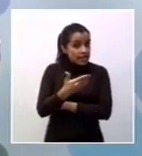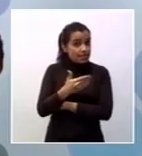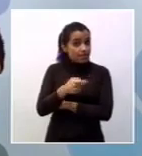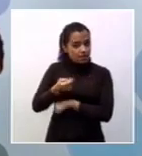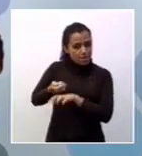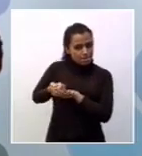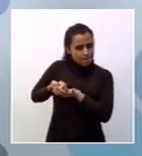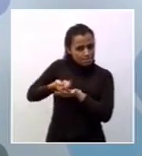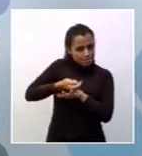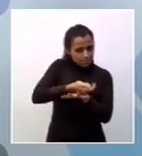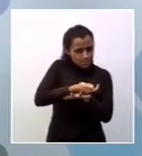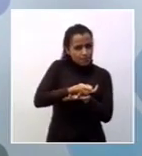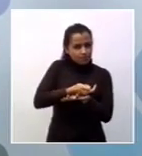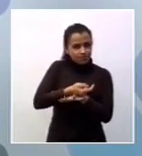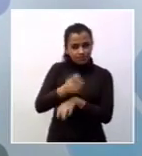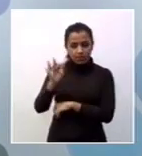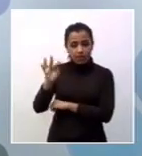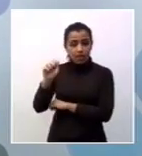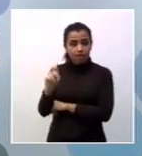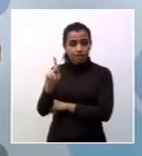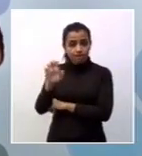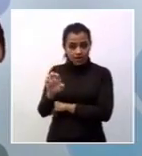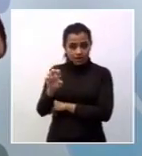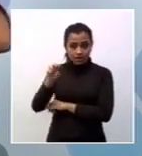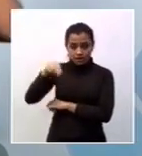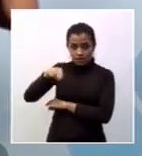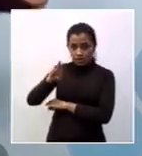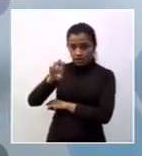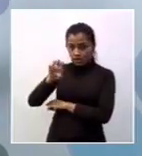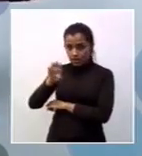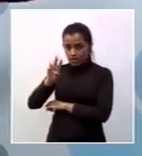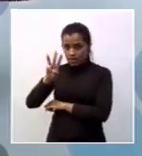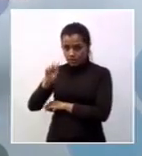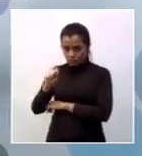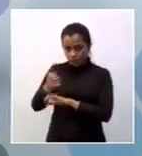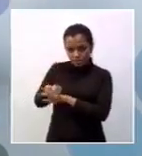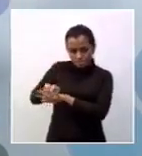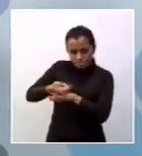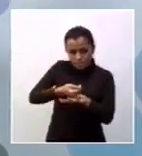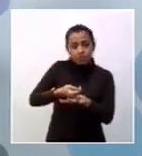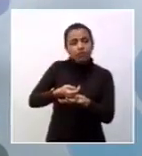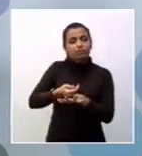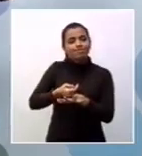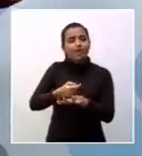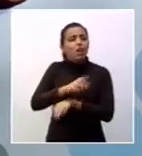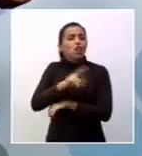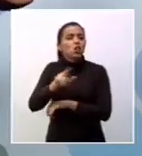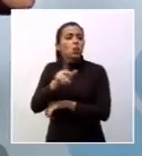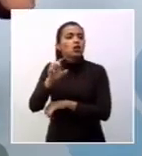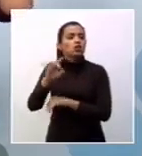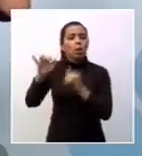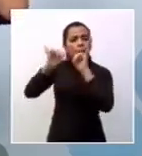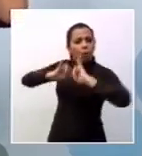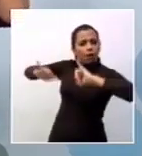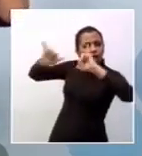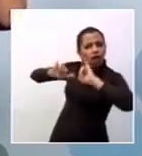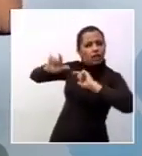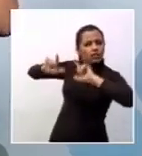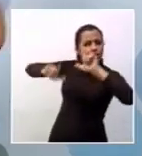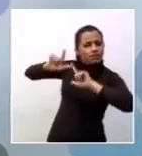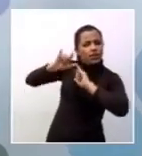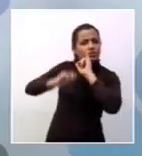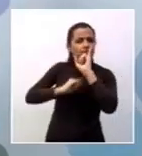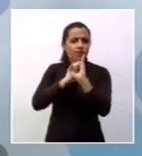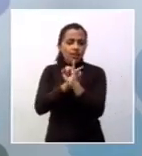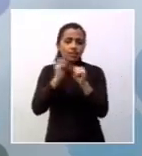sempre tem que pensar que elas não necessariamente estão só no grande, lá nas notícias veiculadas sobre coisas importantes.